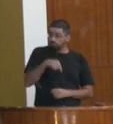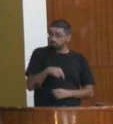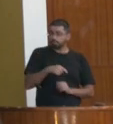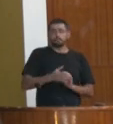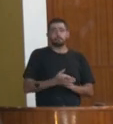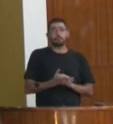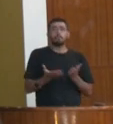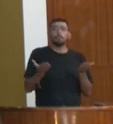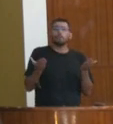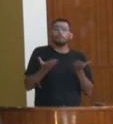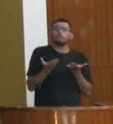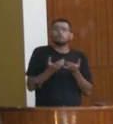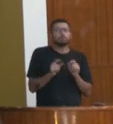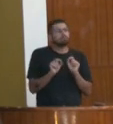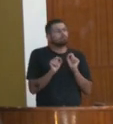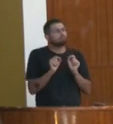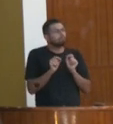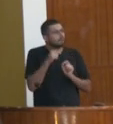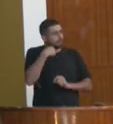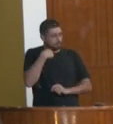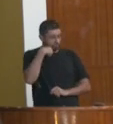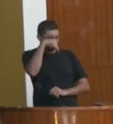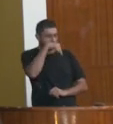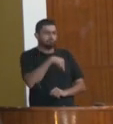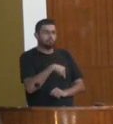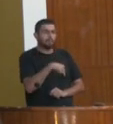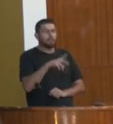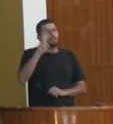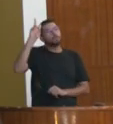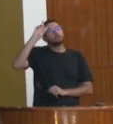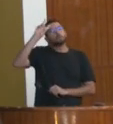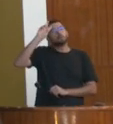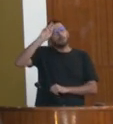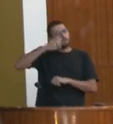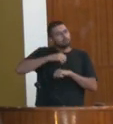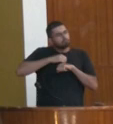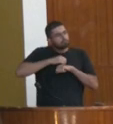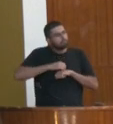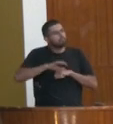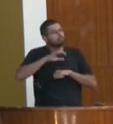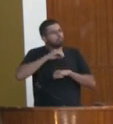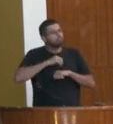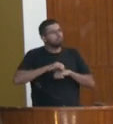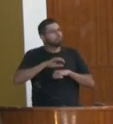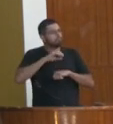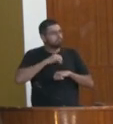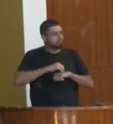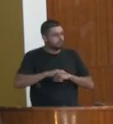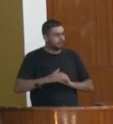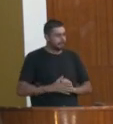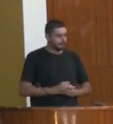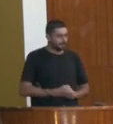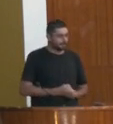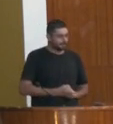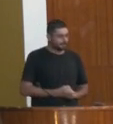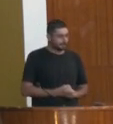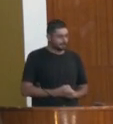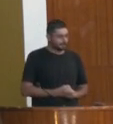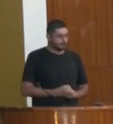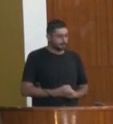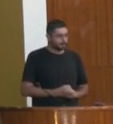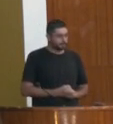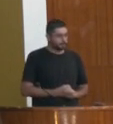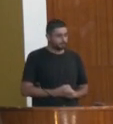aqui hoje é compartilhar com vocês um pouco da minha história e da minha experiência, inclusive profissional. Bom, eu